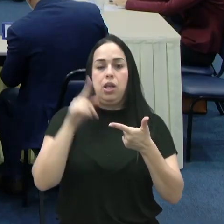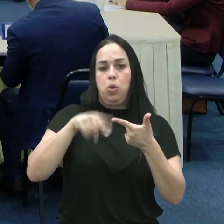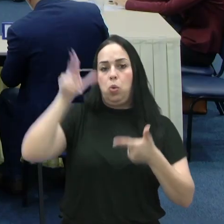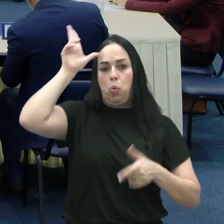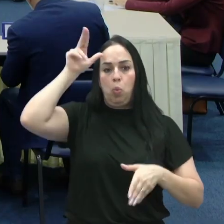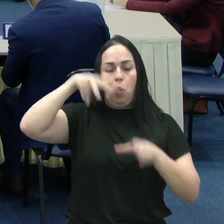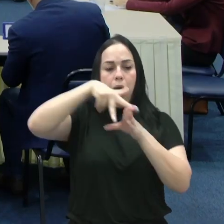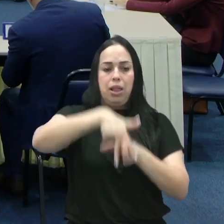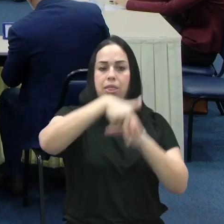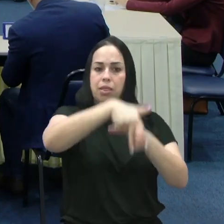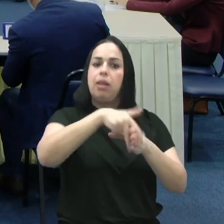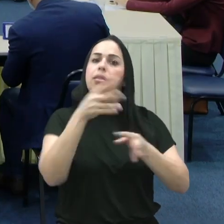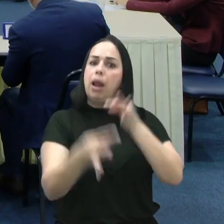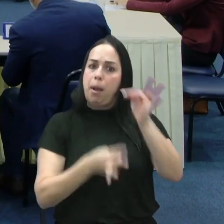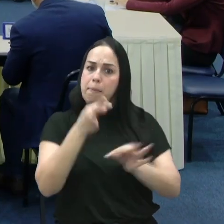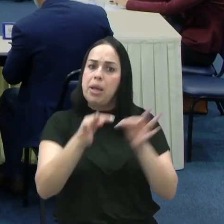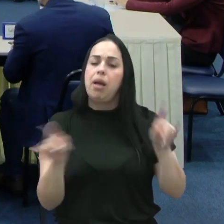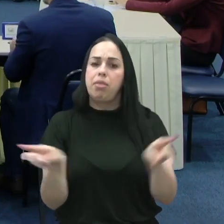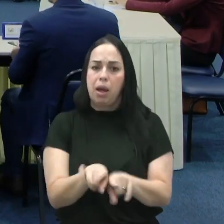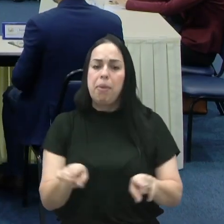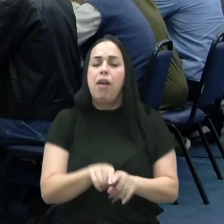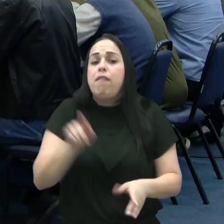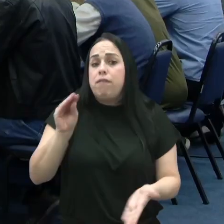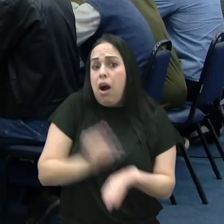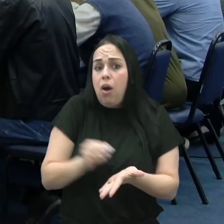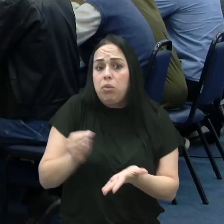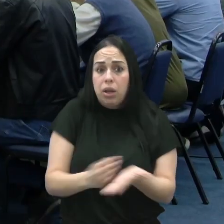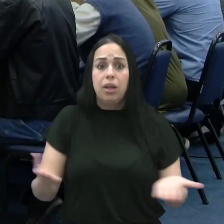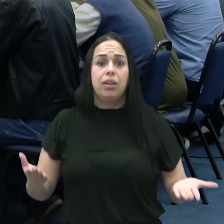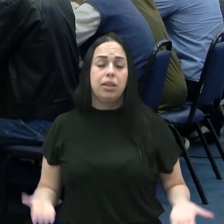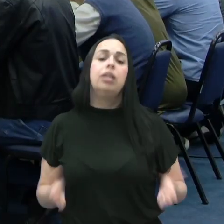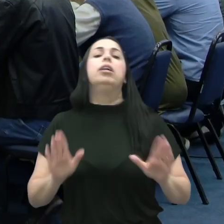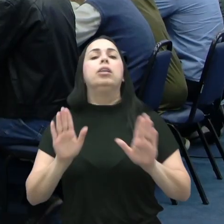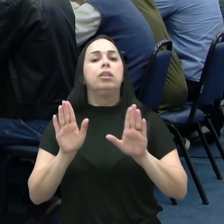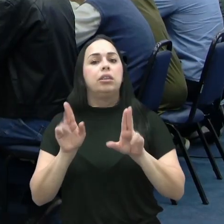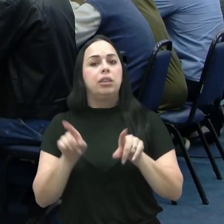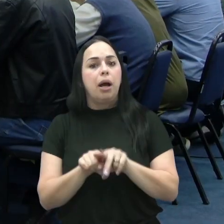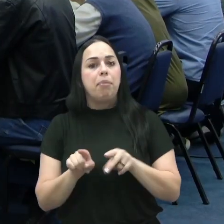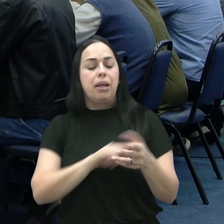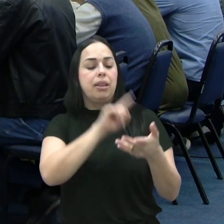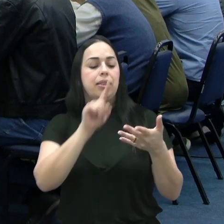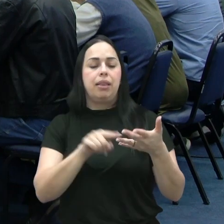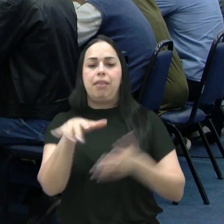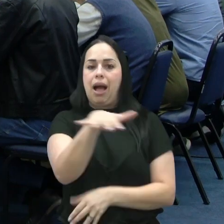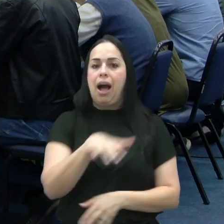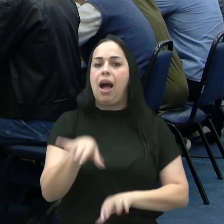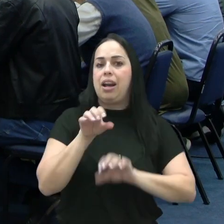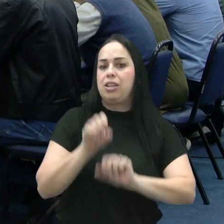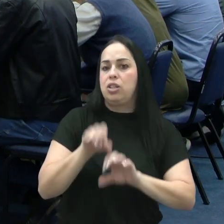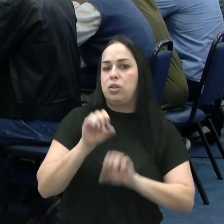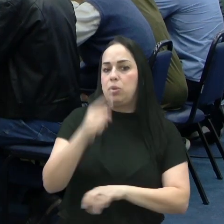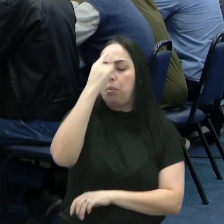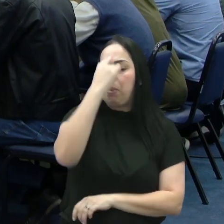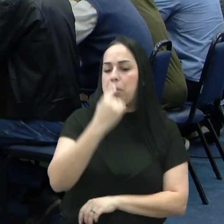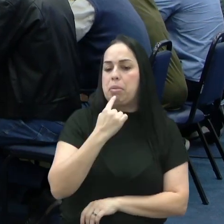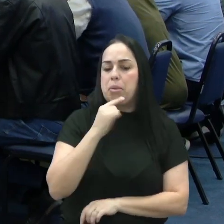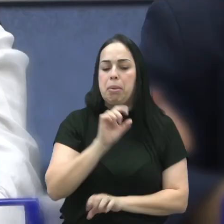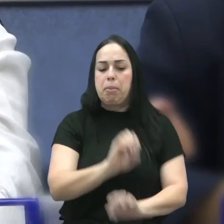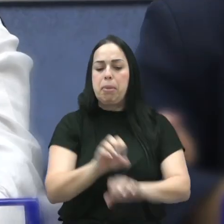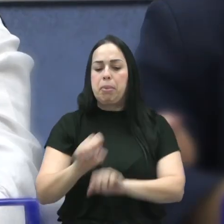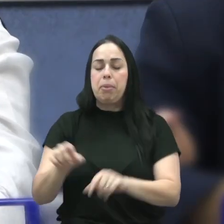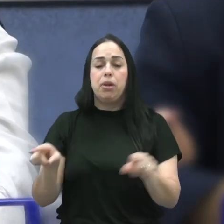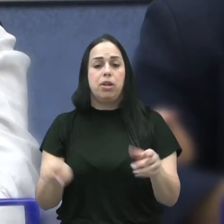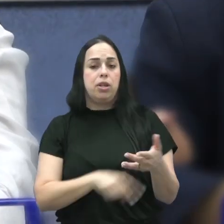e ecoterapia para pessoas autistas. Também solicitaram melhorias no plano de educação